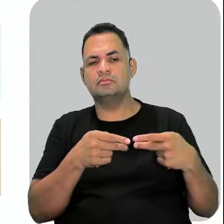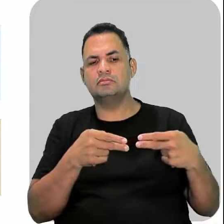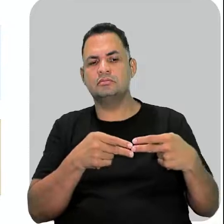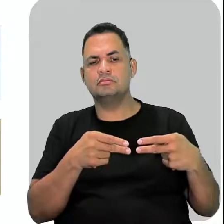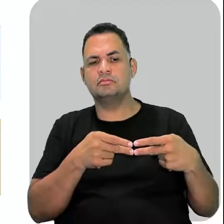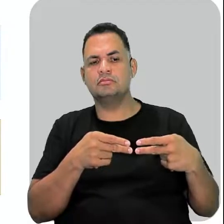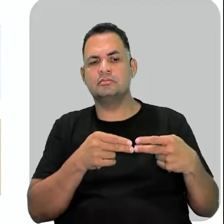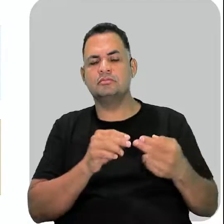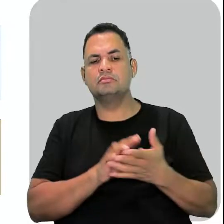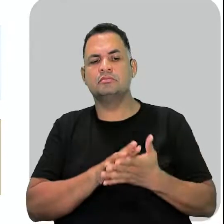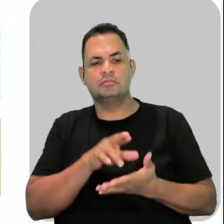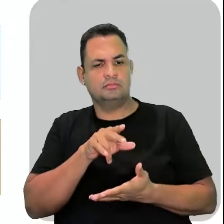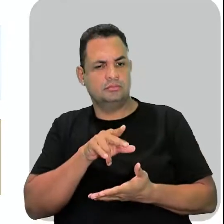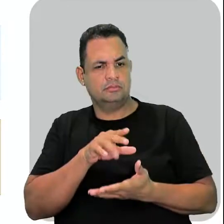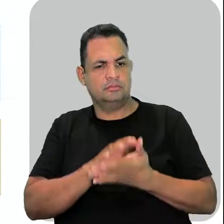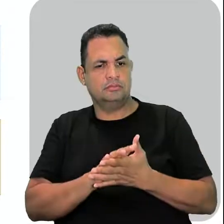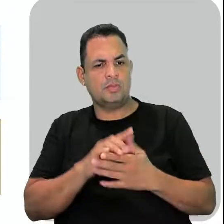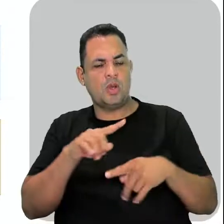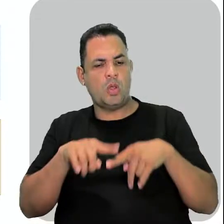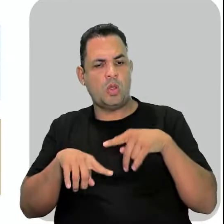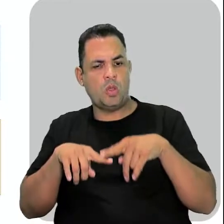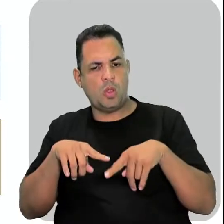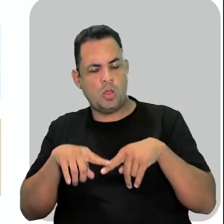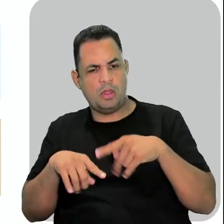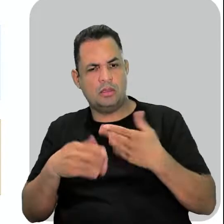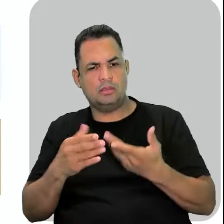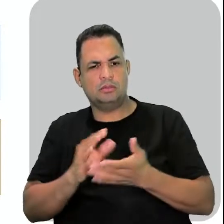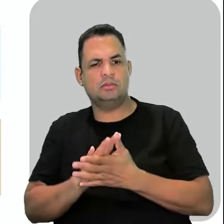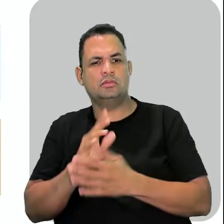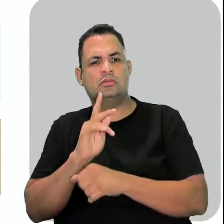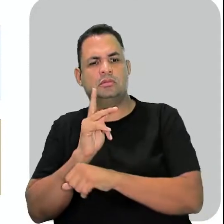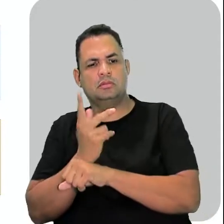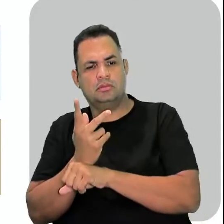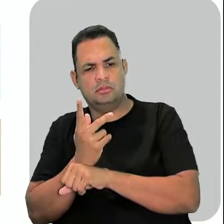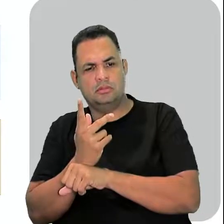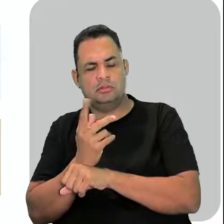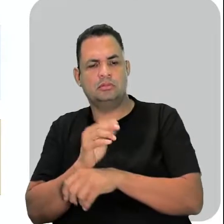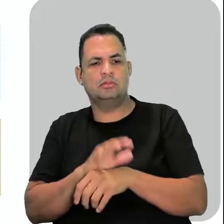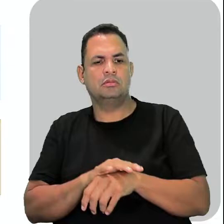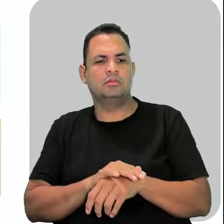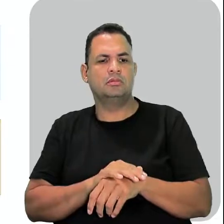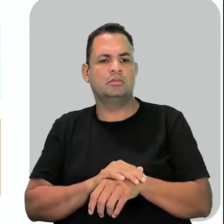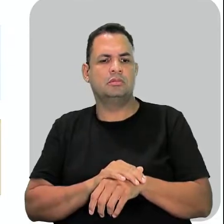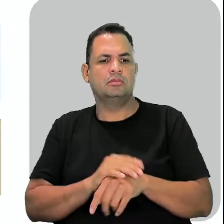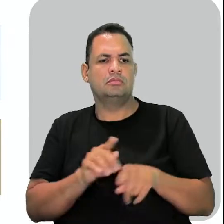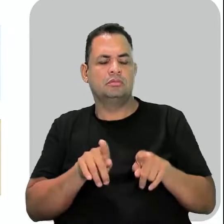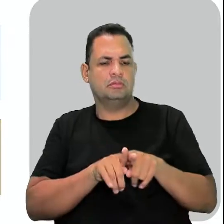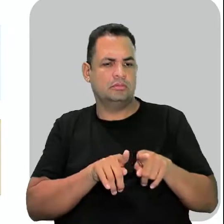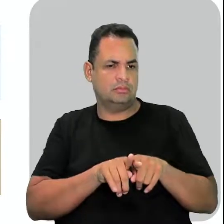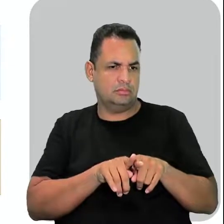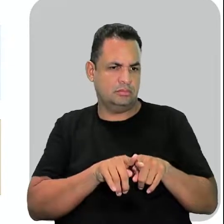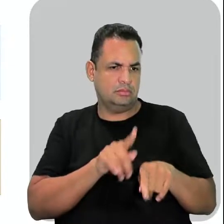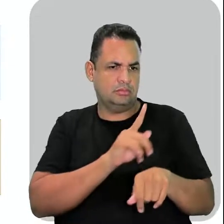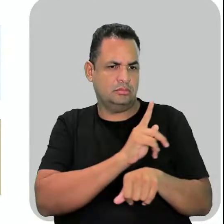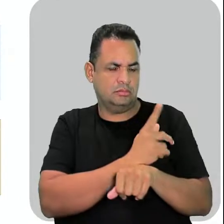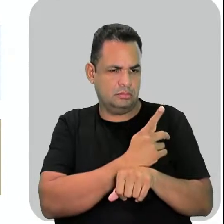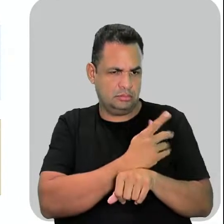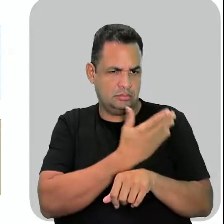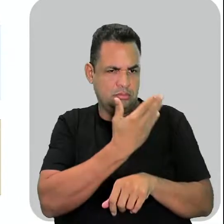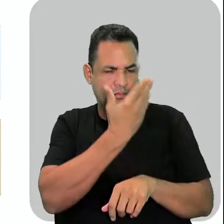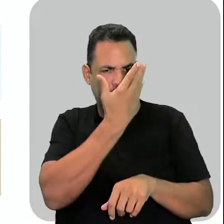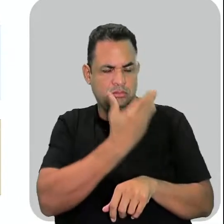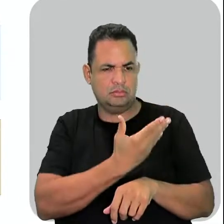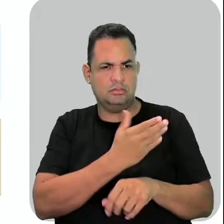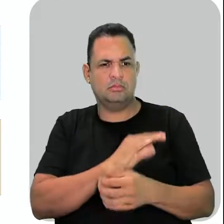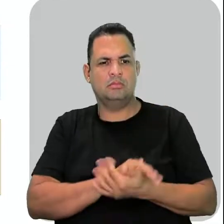do carbono forem o mesmo elemento, tipo aqui, hidrogênio, e aqui em cima também fosse